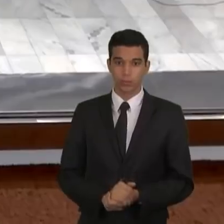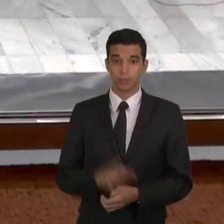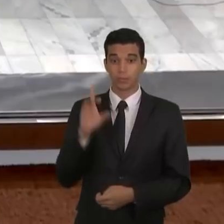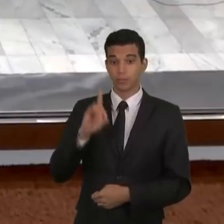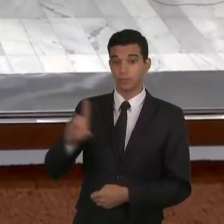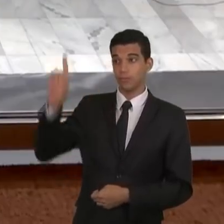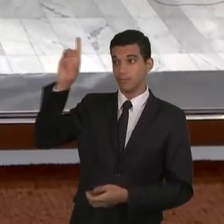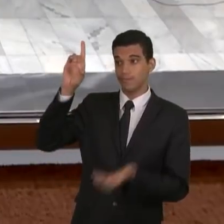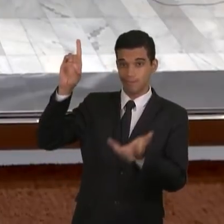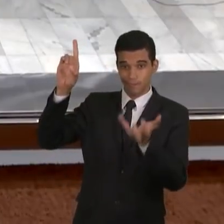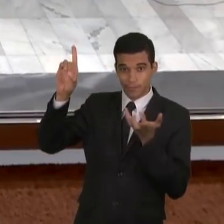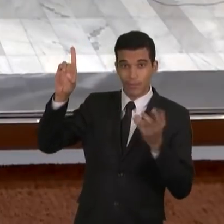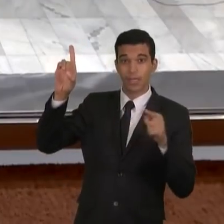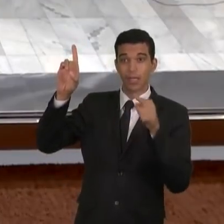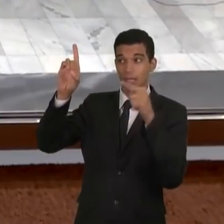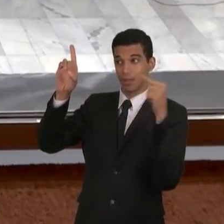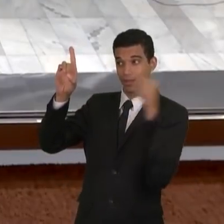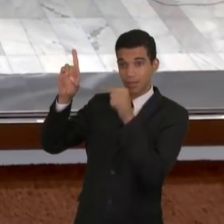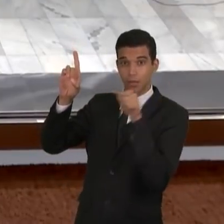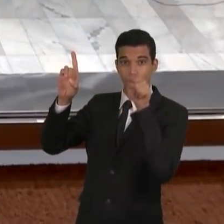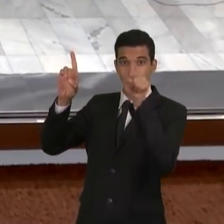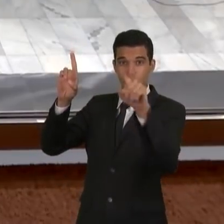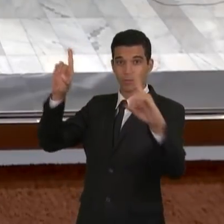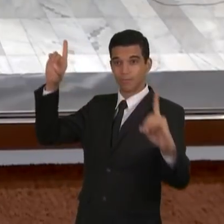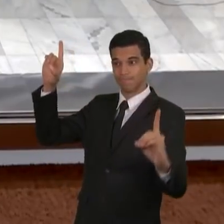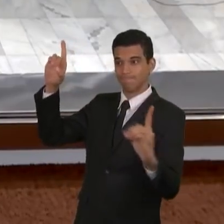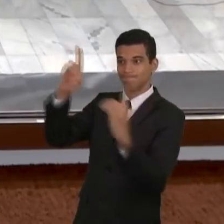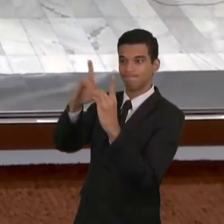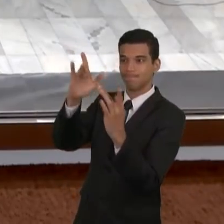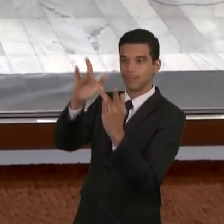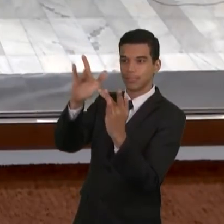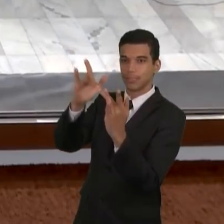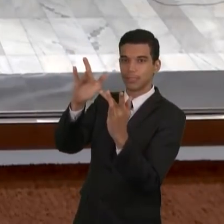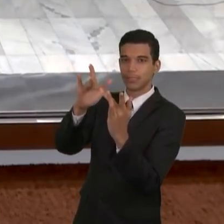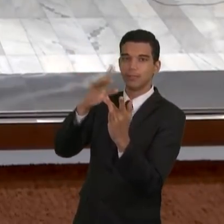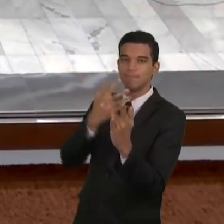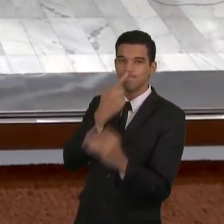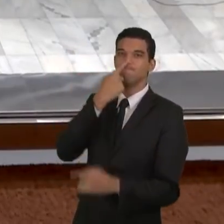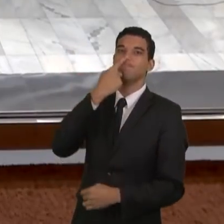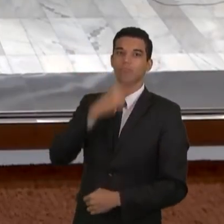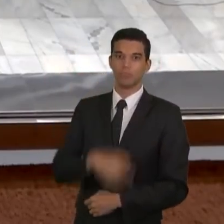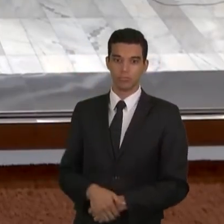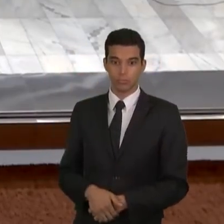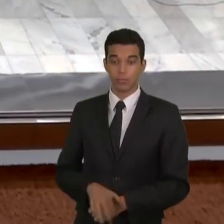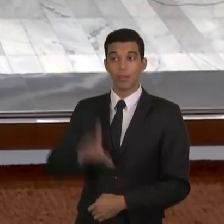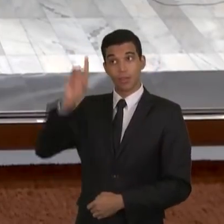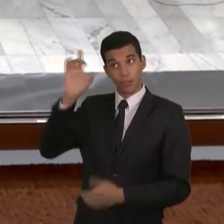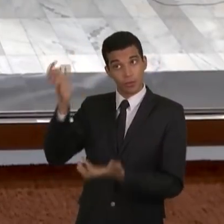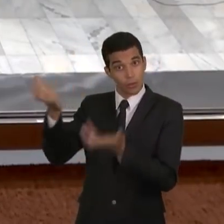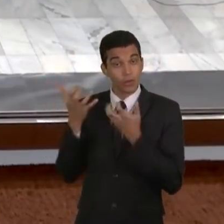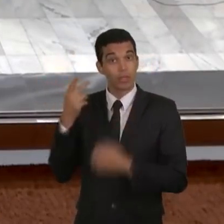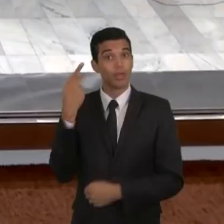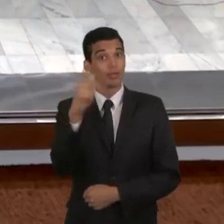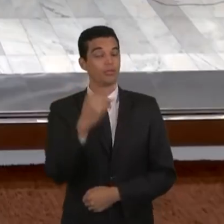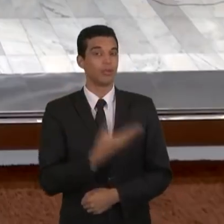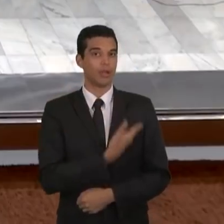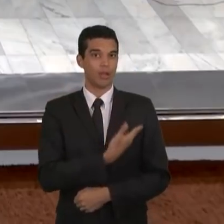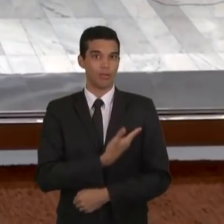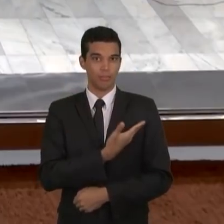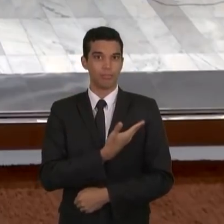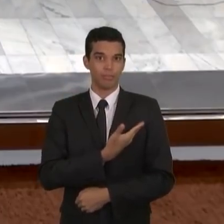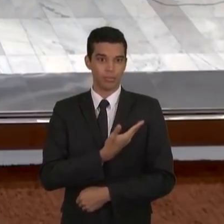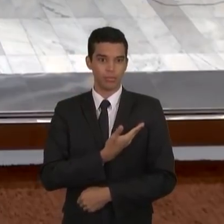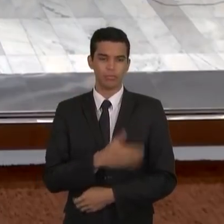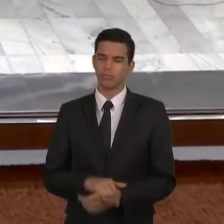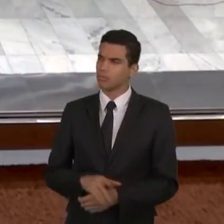deseja ter um relacionamento profundo com você Deus deseja ser seu amigo de verdade Deus deseja